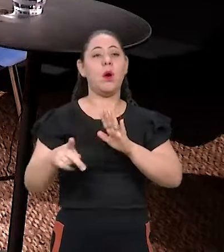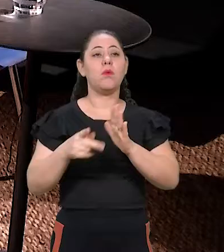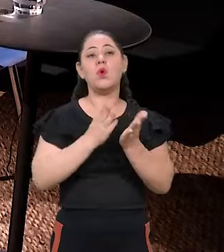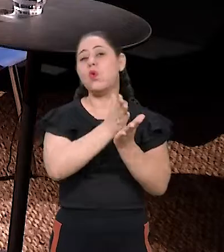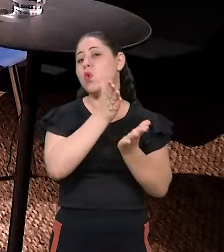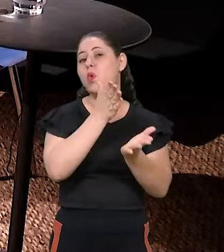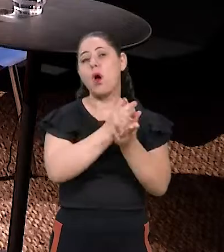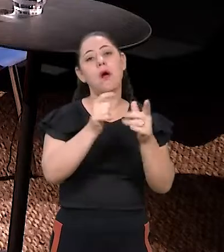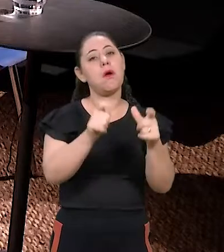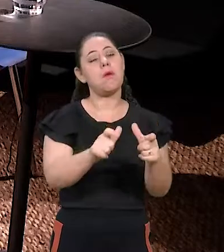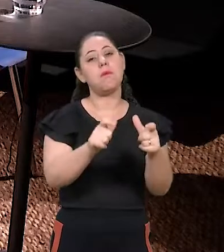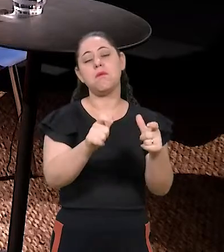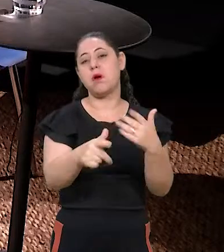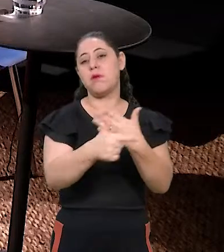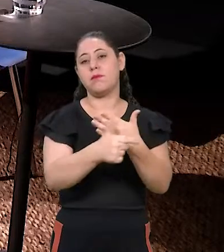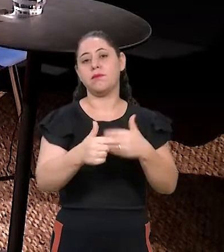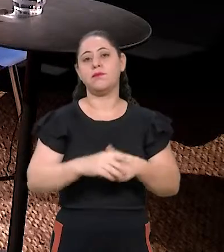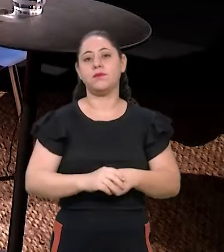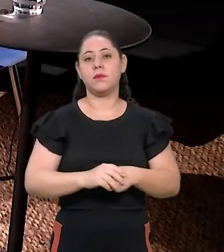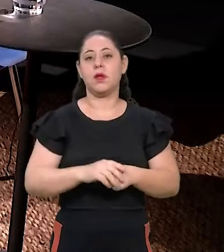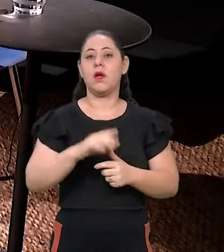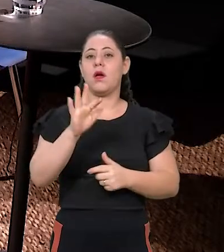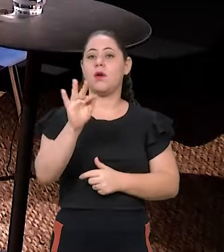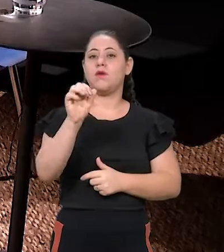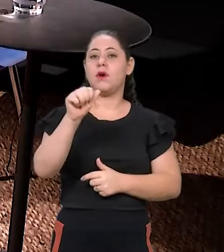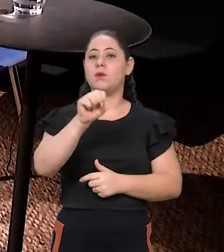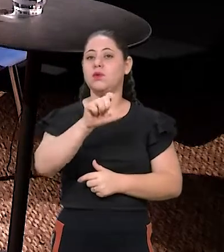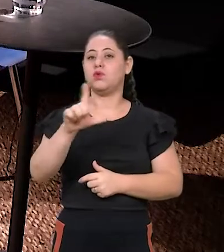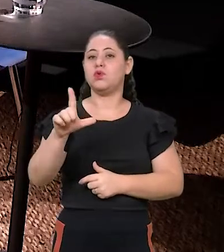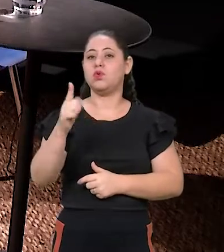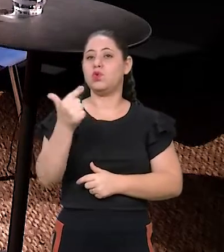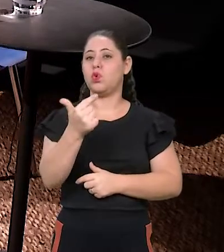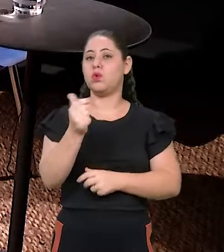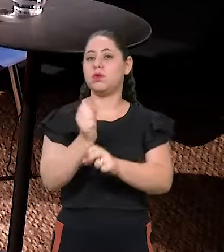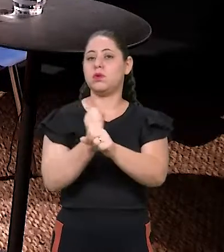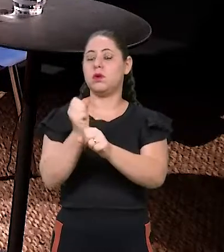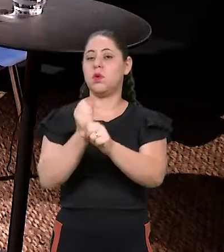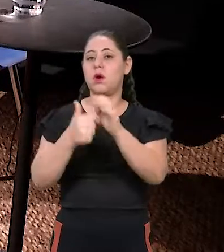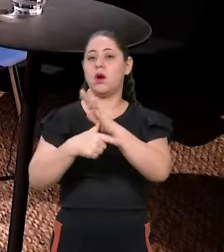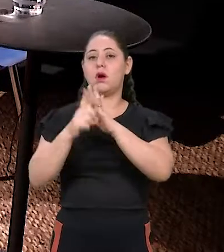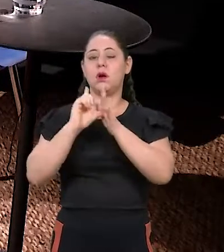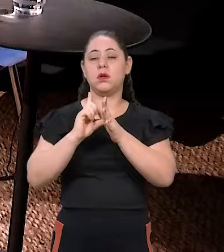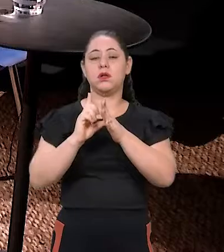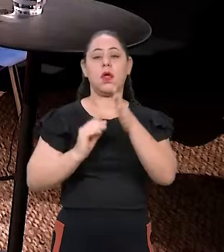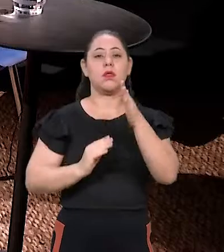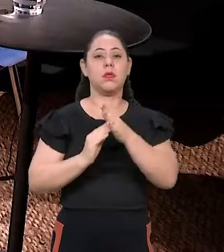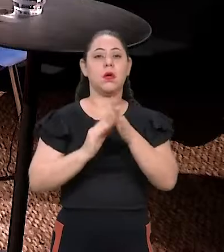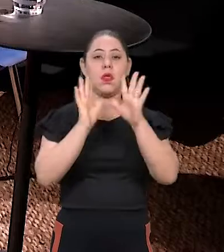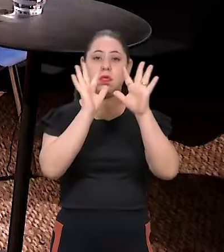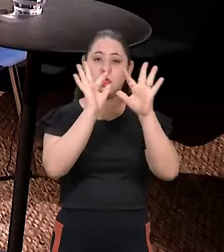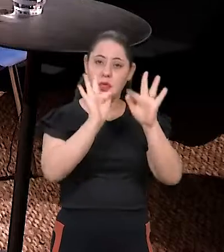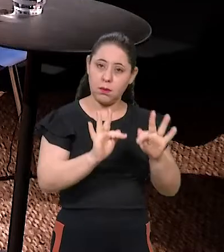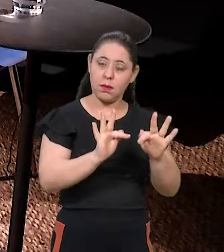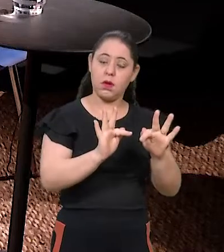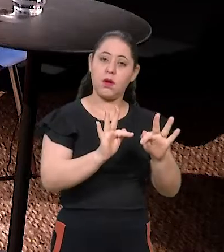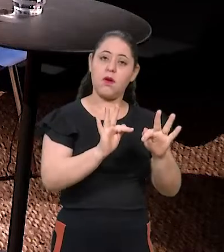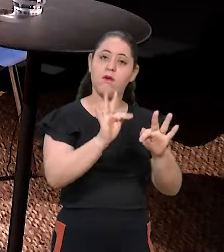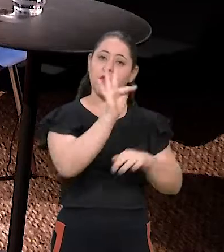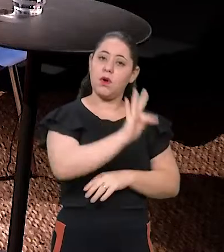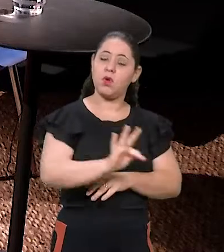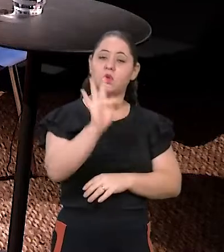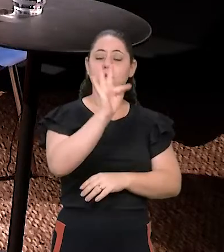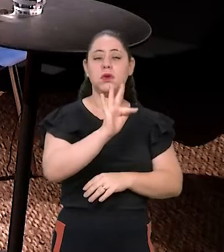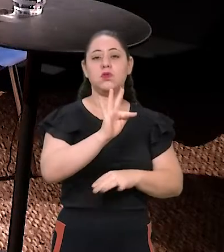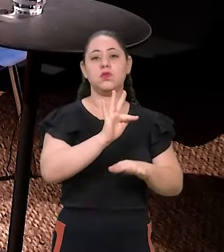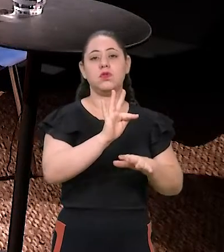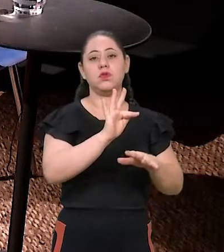envolvido nessas linhas, né? E aí eu fui para a FamaSul, fiquei 2 anos na FamaSul. Antes da FamaSul, até quando eu terminei a